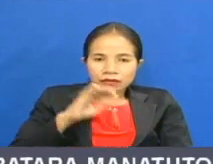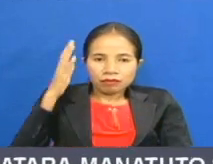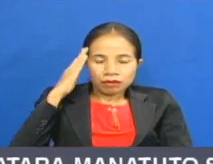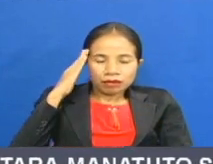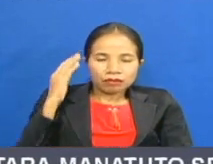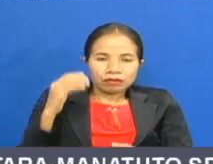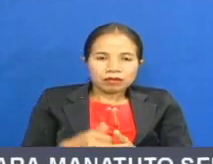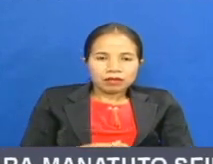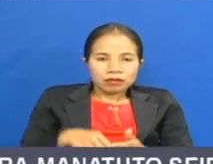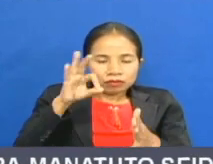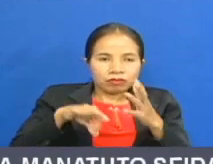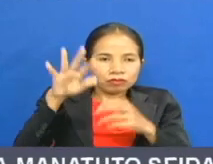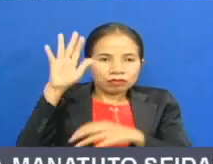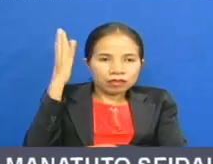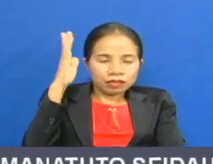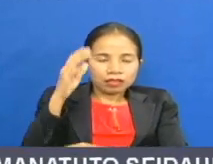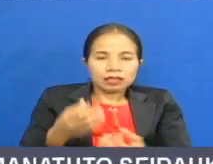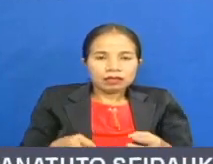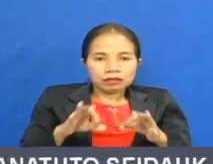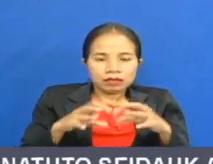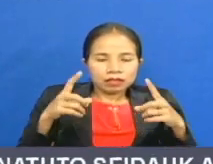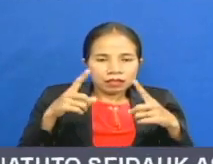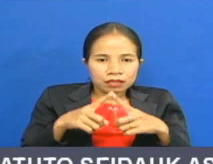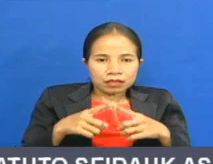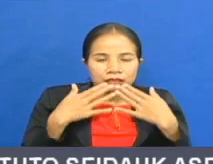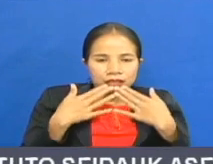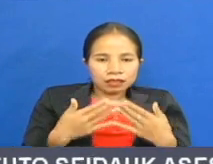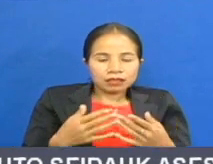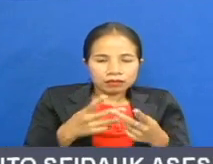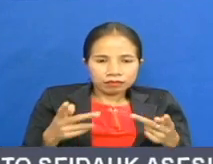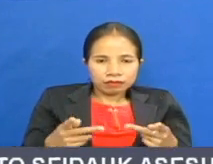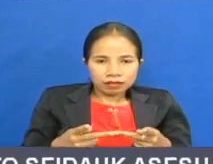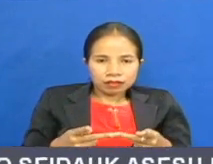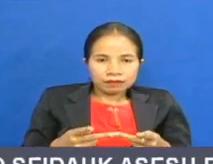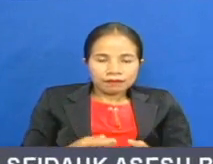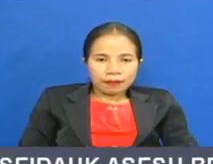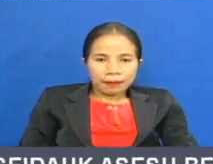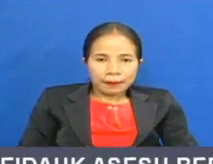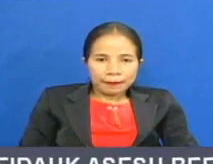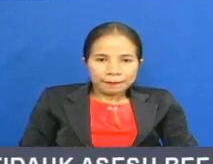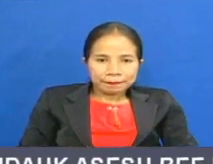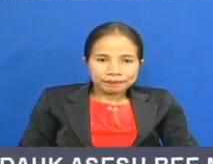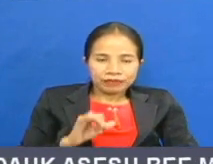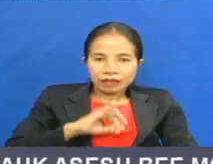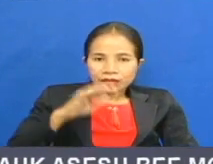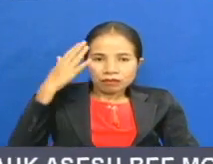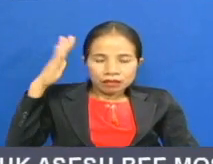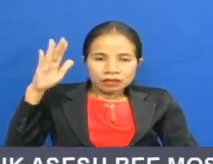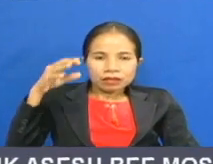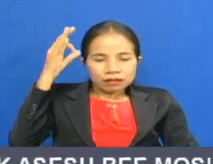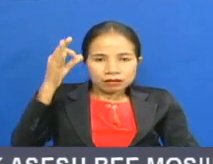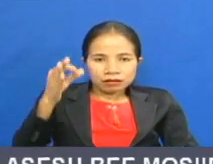buat kuda importante dia mo satu kita responde ba kesama ambiental memang importante. Yes. Ablatene kesa valor